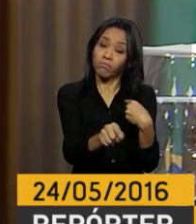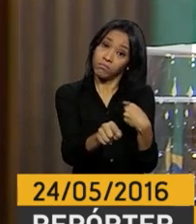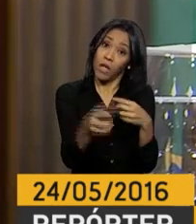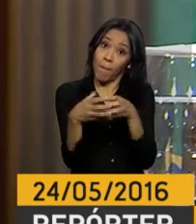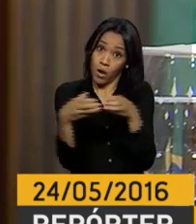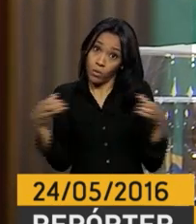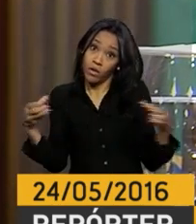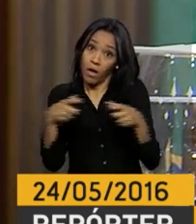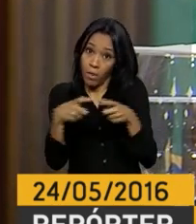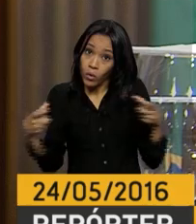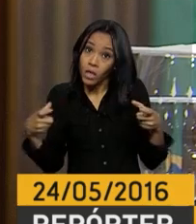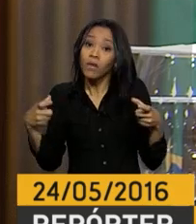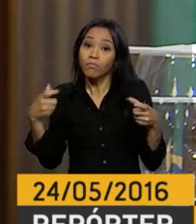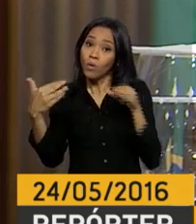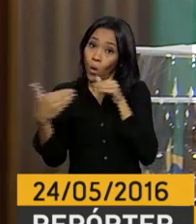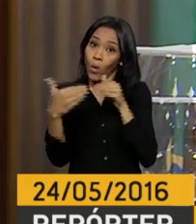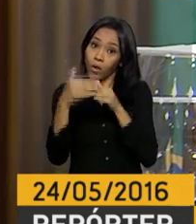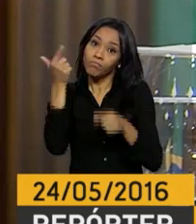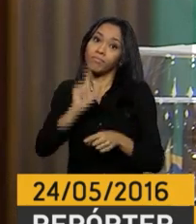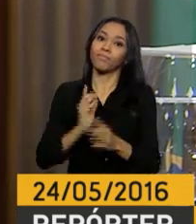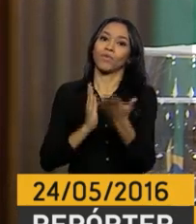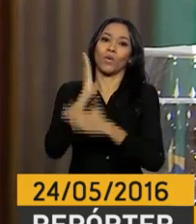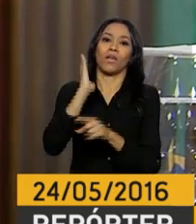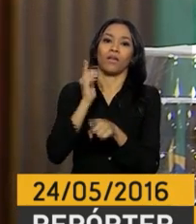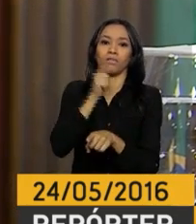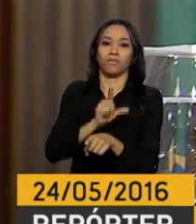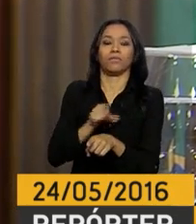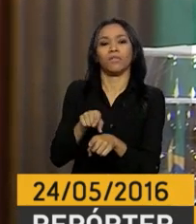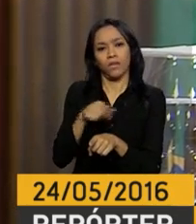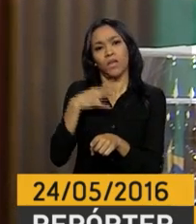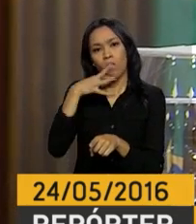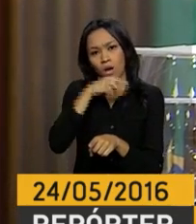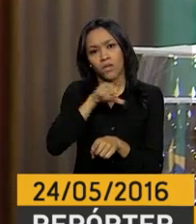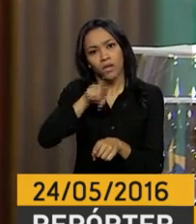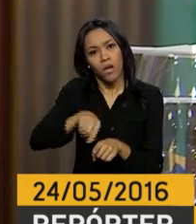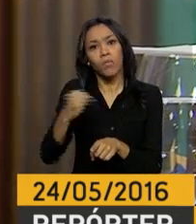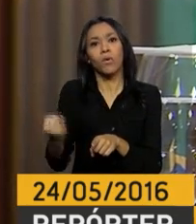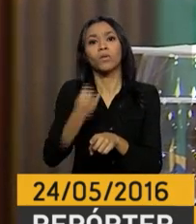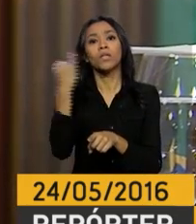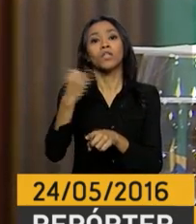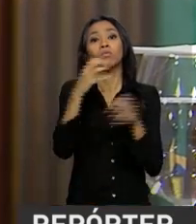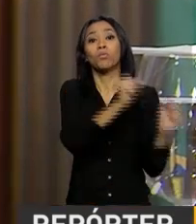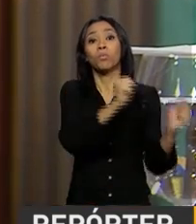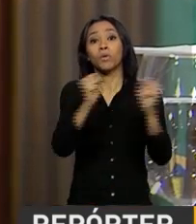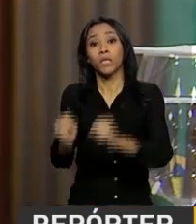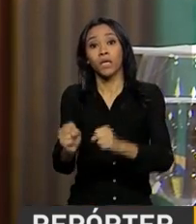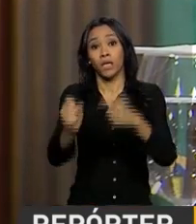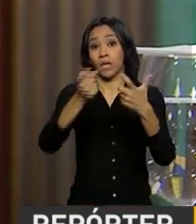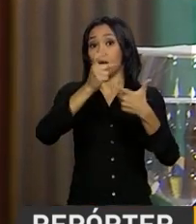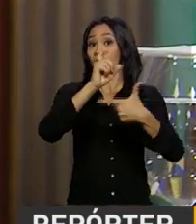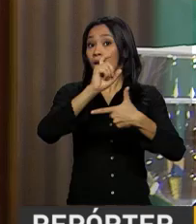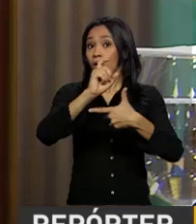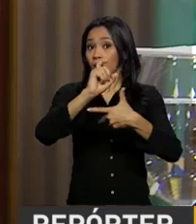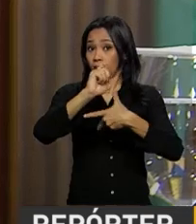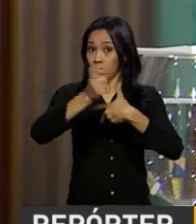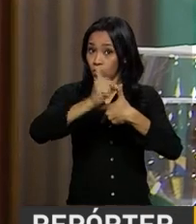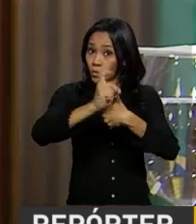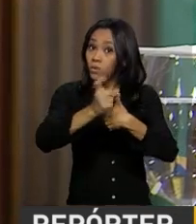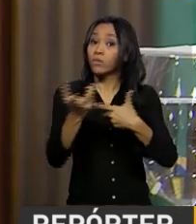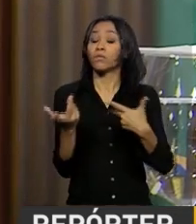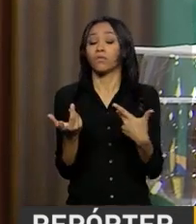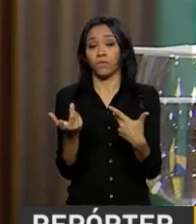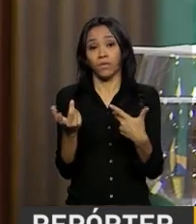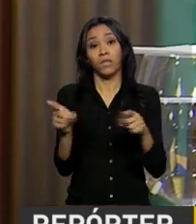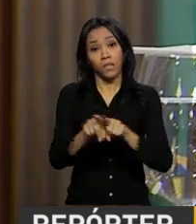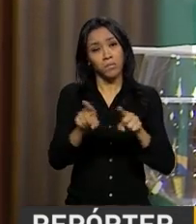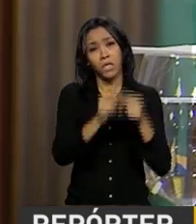ampla maioria há de prevalecer. Acho que é uma coisa importante para o Executivo, reitero, e igualmente para